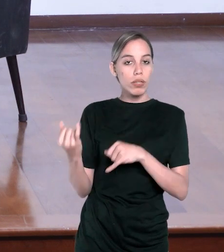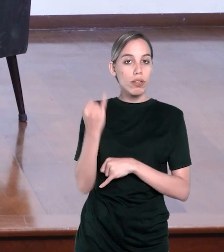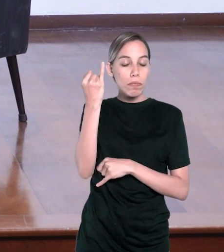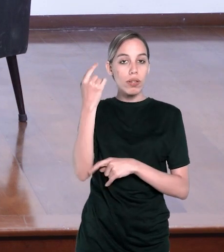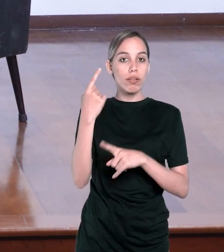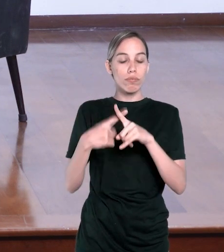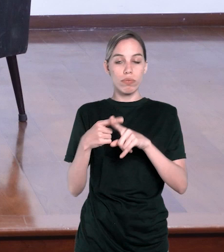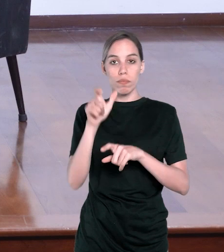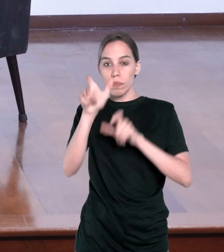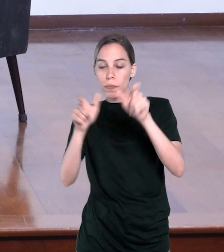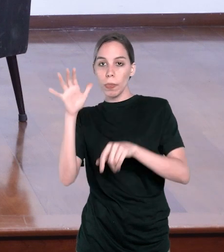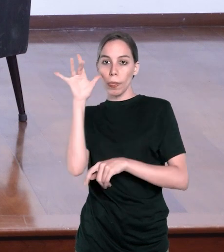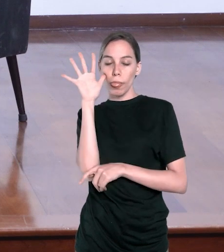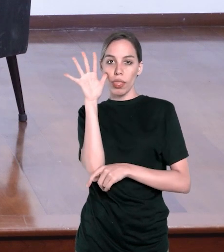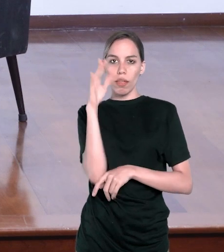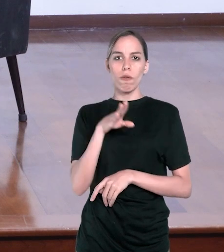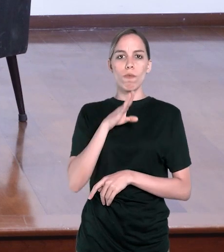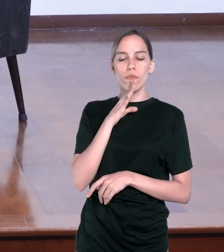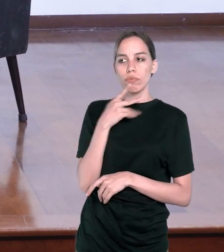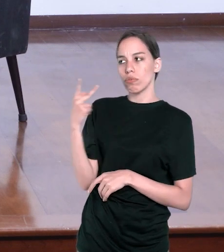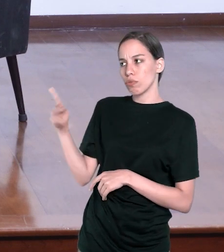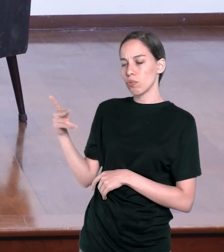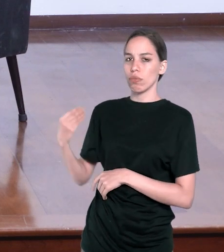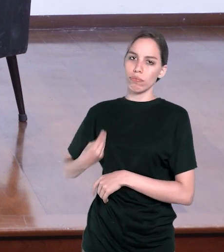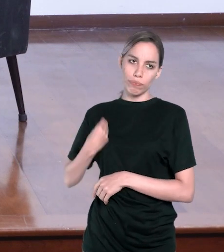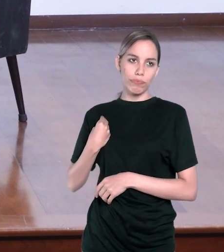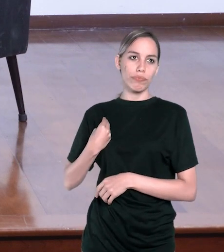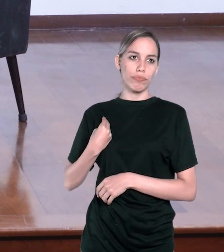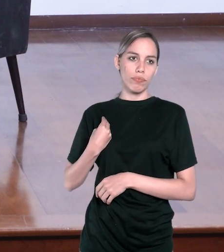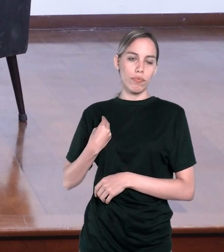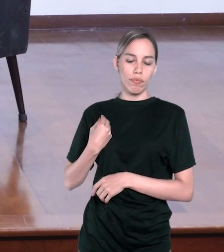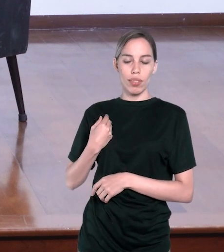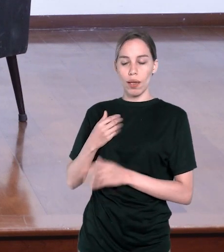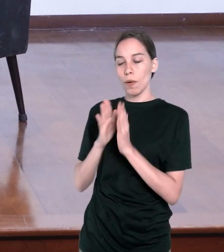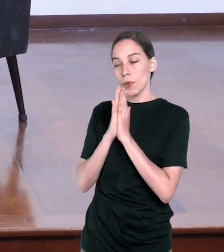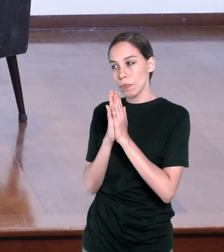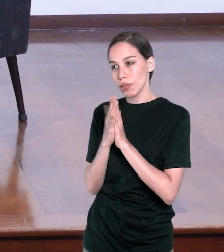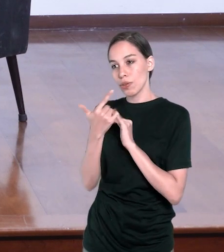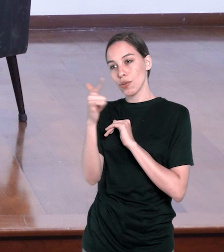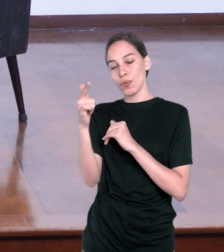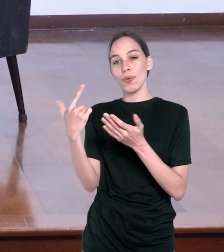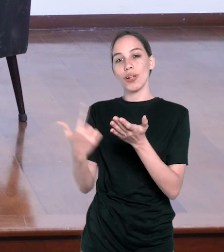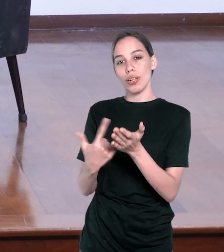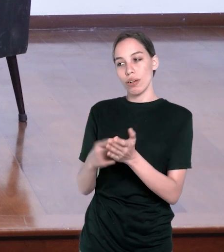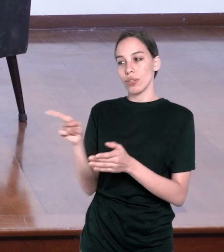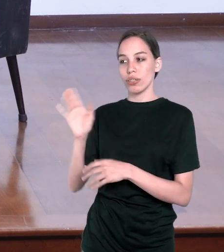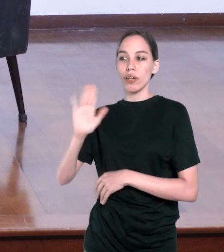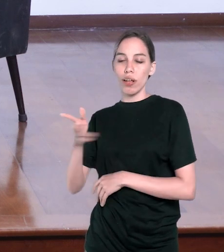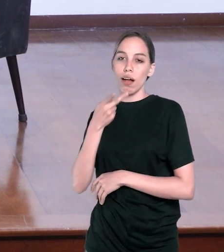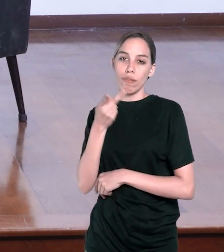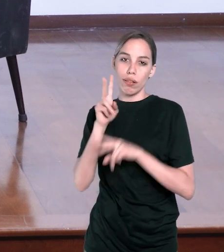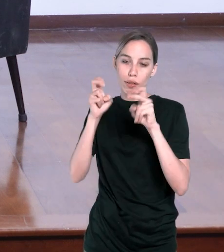YouTube, conhecer um pouco da trajetória da Marta. Eu prometo que nos próximos livros ela não precisa falar isso e fala direto sobre o assunto